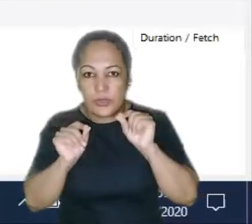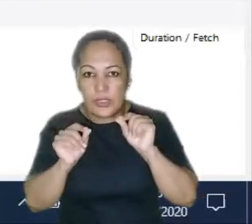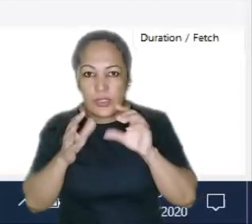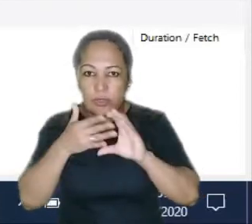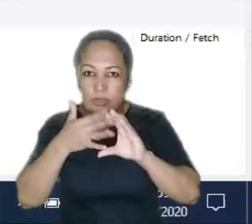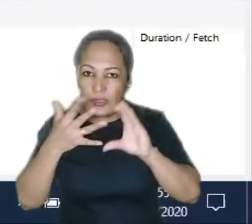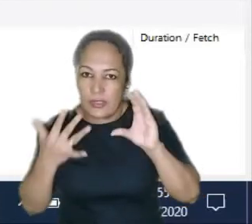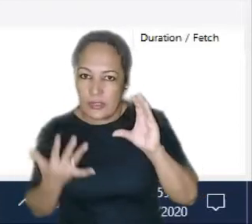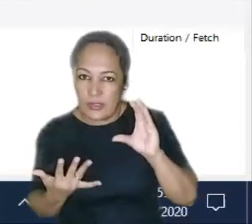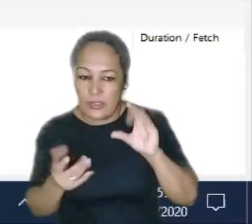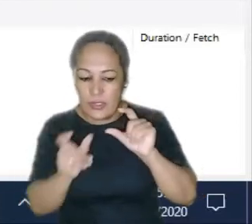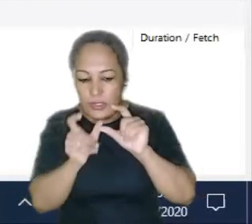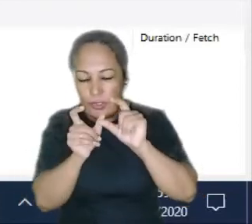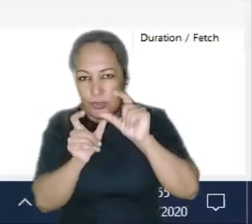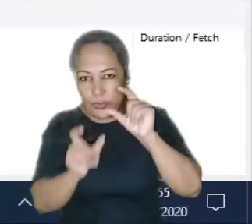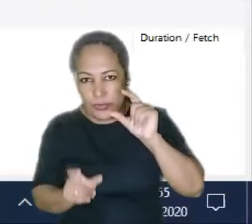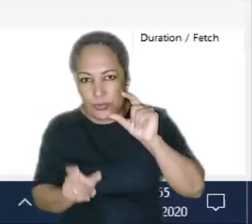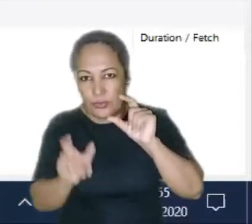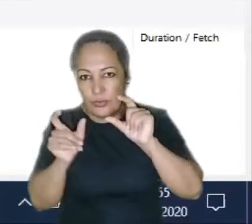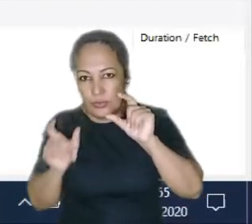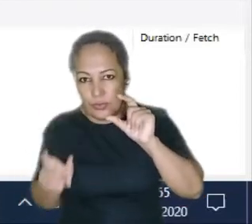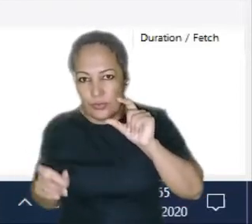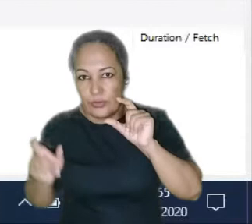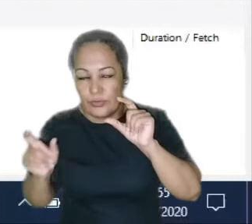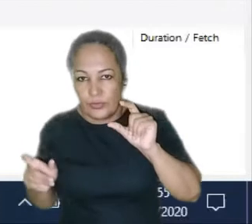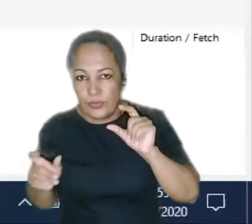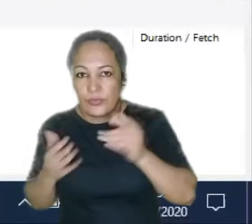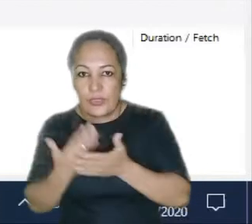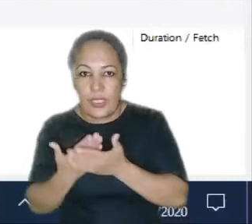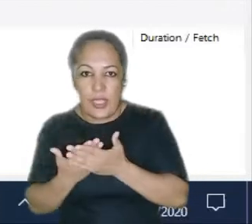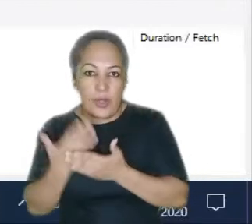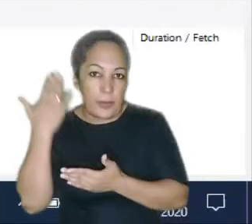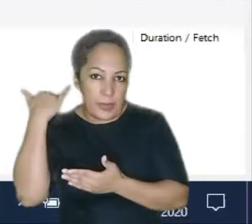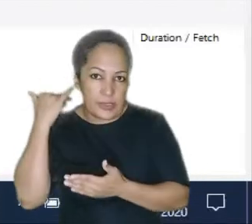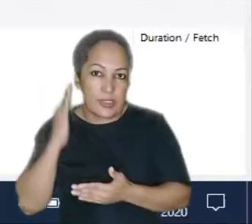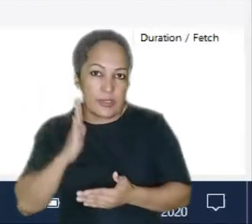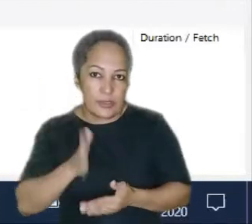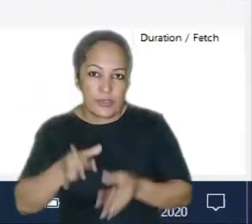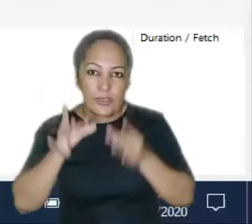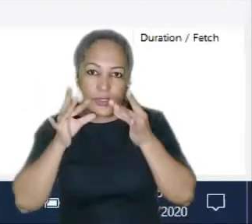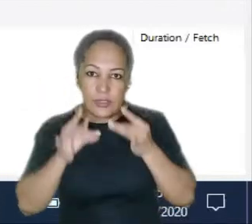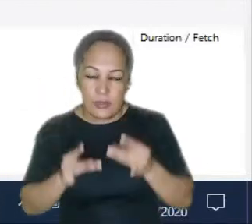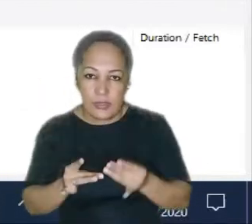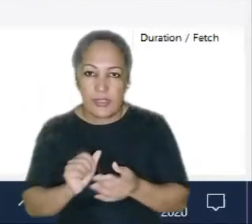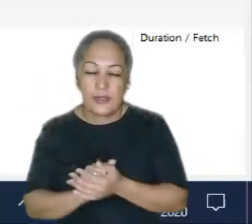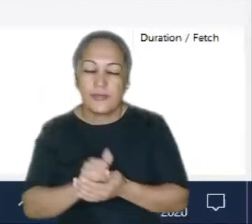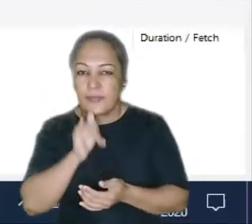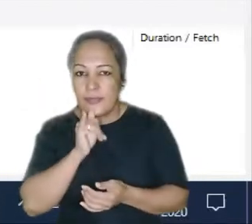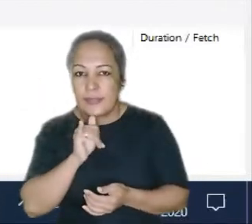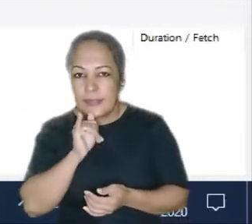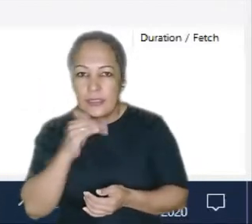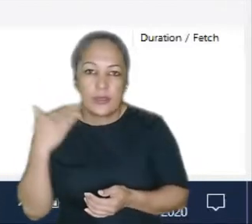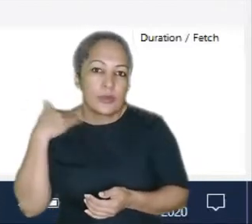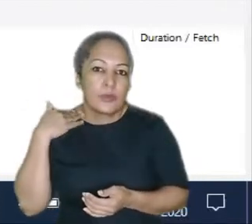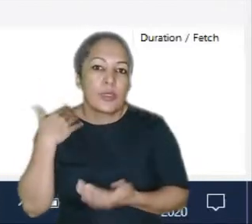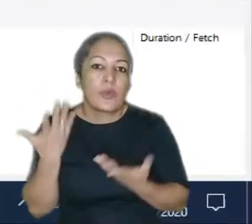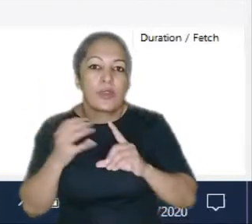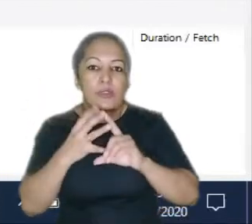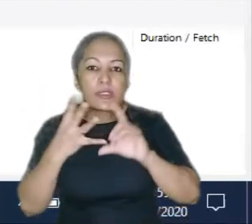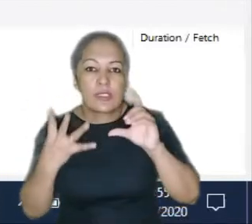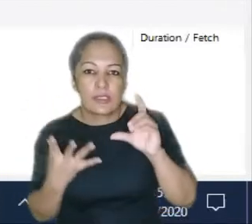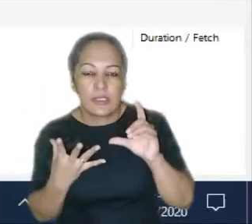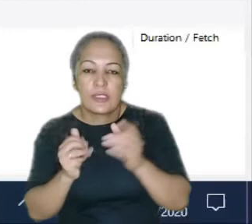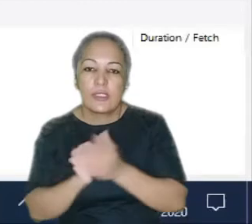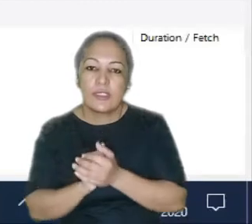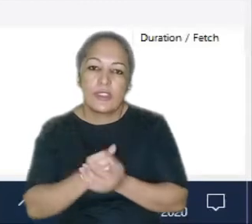de uma determinada entidade que eu falei na aula passada. Então, aqui na tabela agência, por exemplo, eu tenho quais características? O código dela, o número dessa